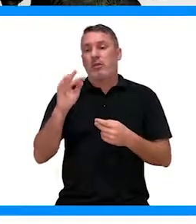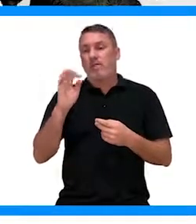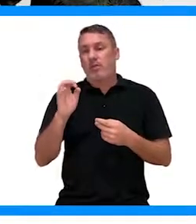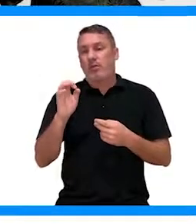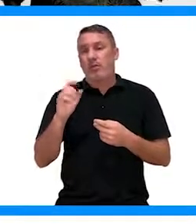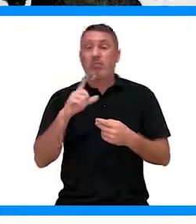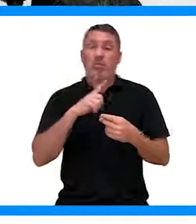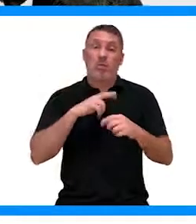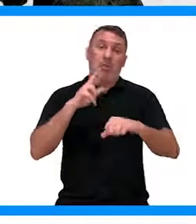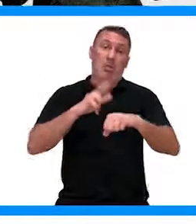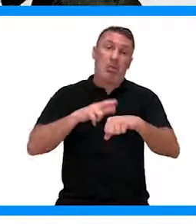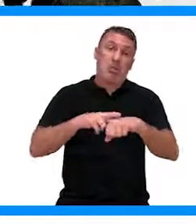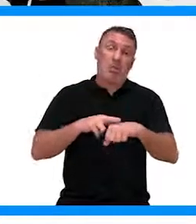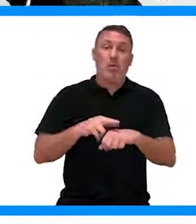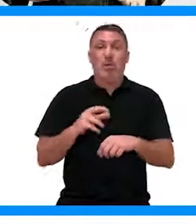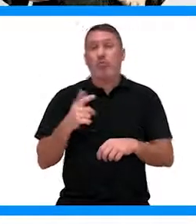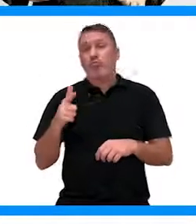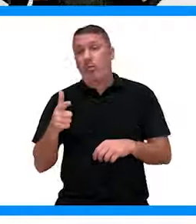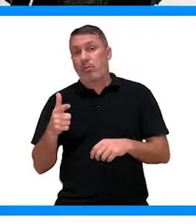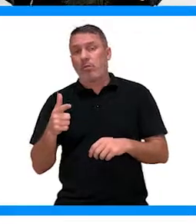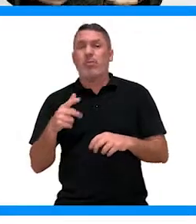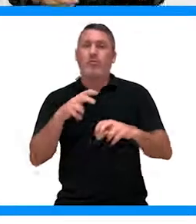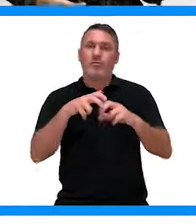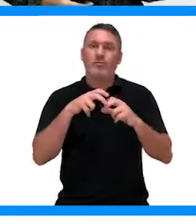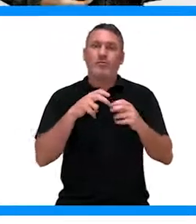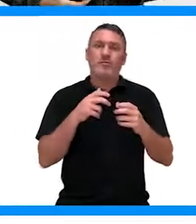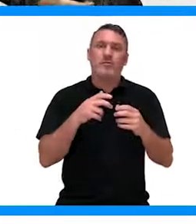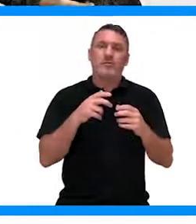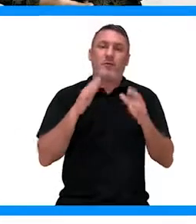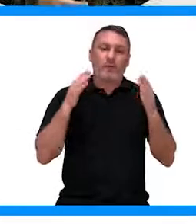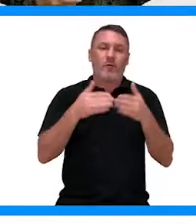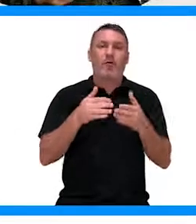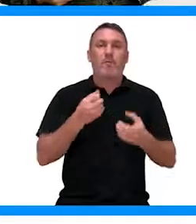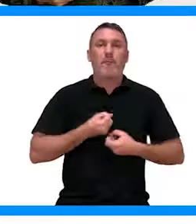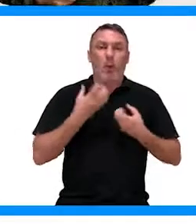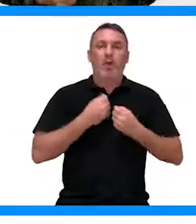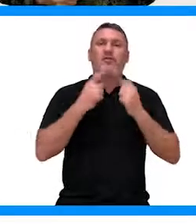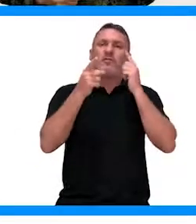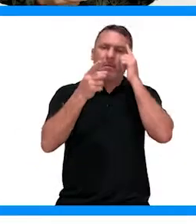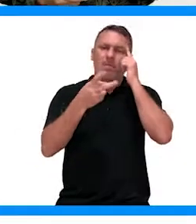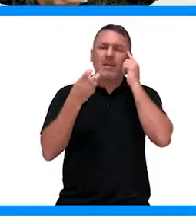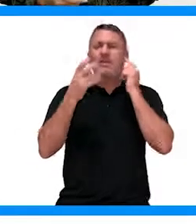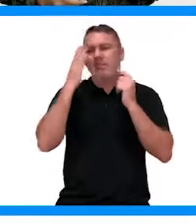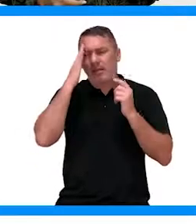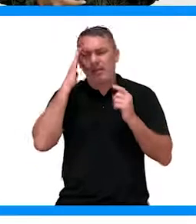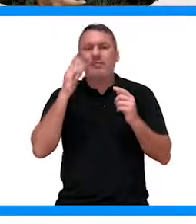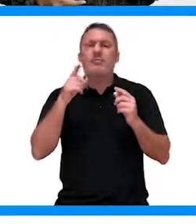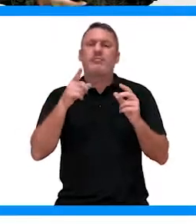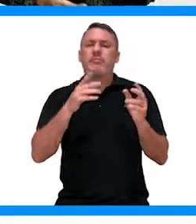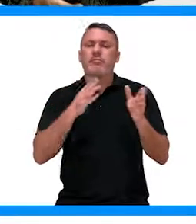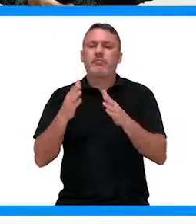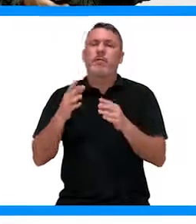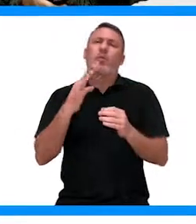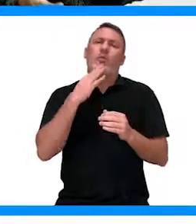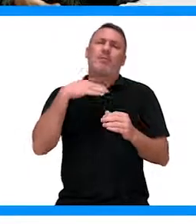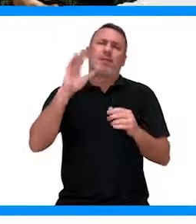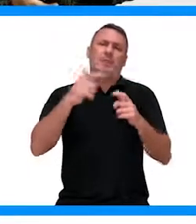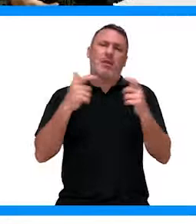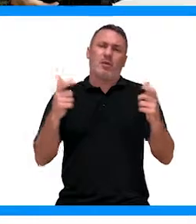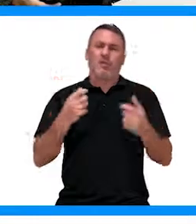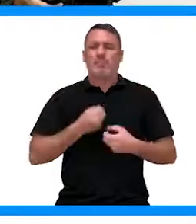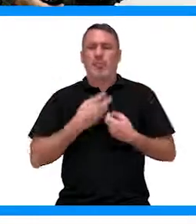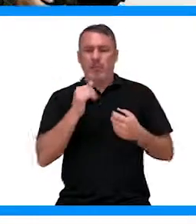estrofe. Pode ter rima ou não. Então, na função poética, é muito fácil a gente identificar, né? Os poemas são os